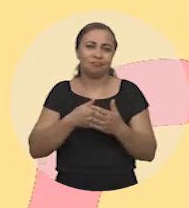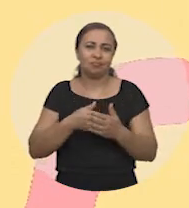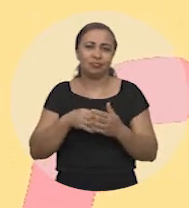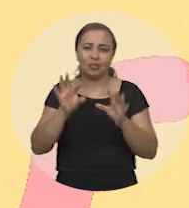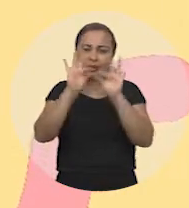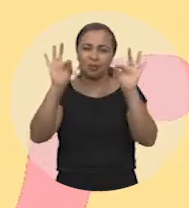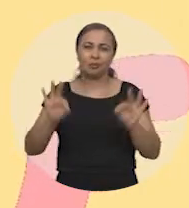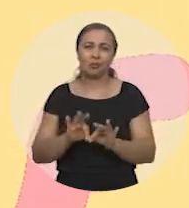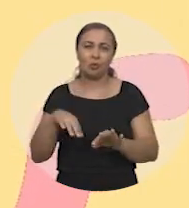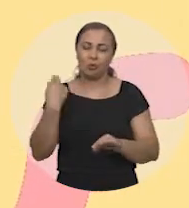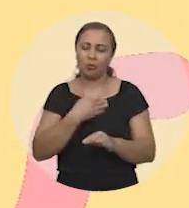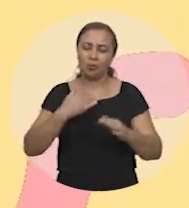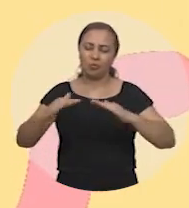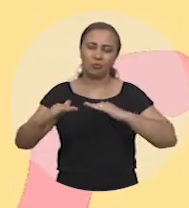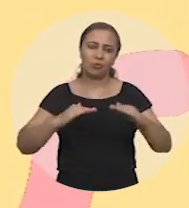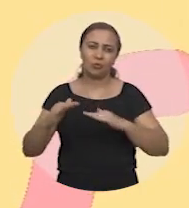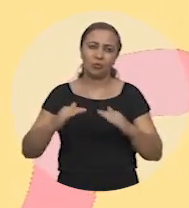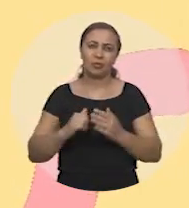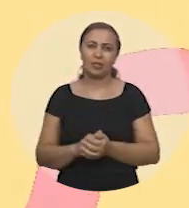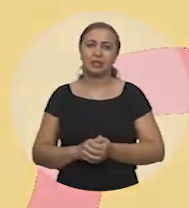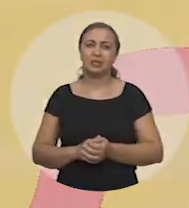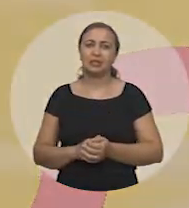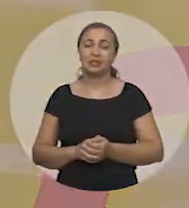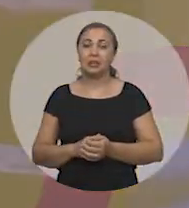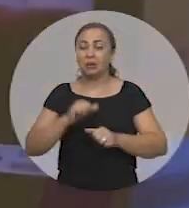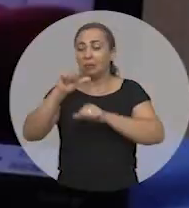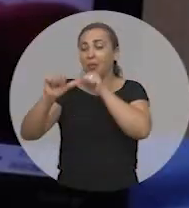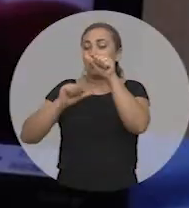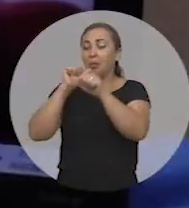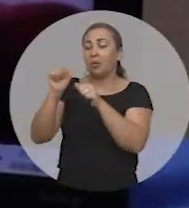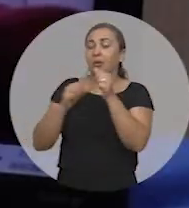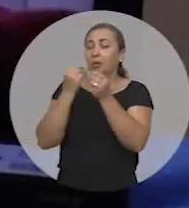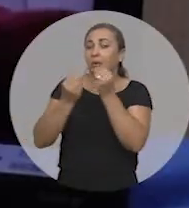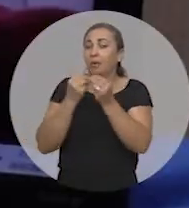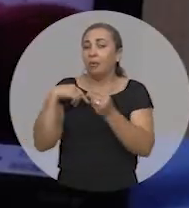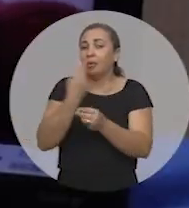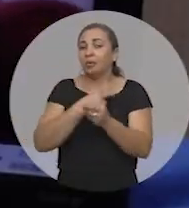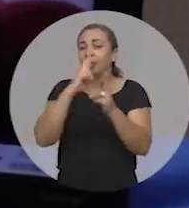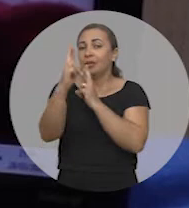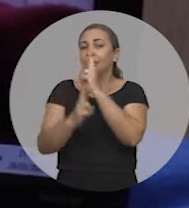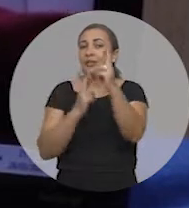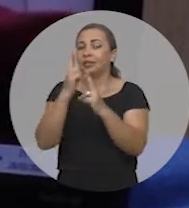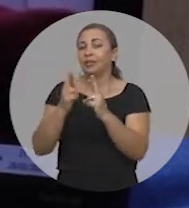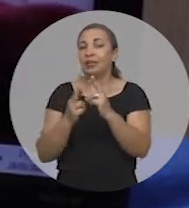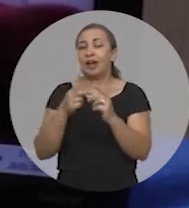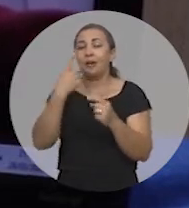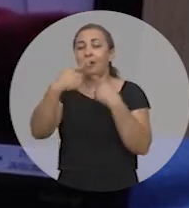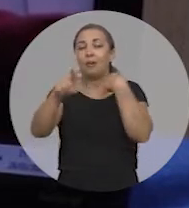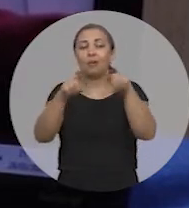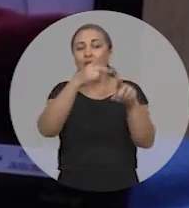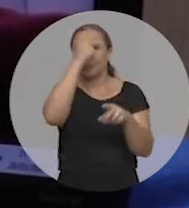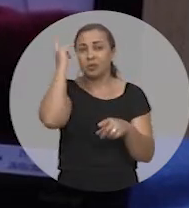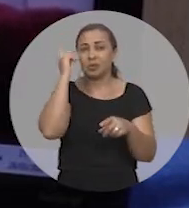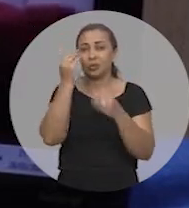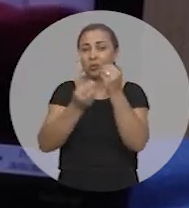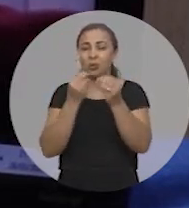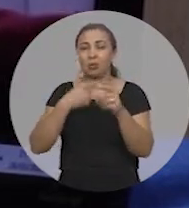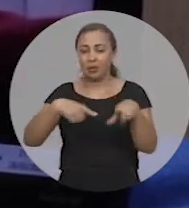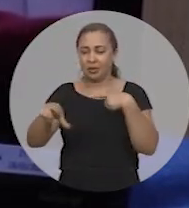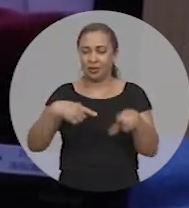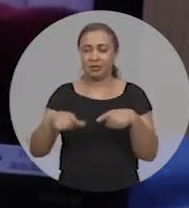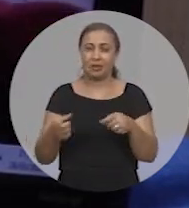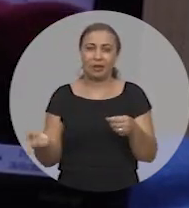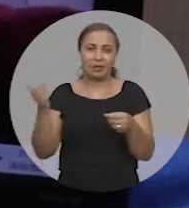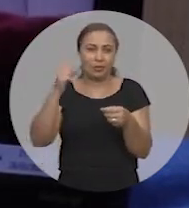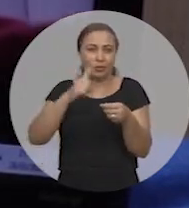nos projeto nossos movimentos alterou a forma de nos relacionarmos com as pessoas a forma de